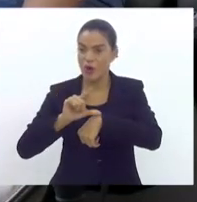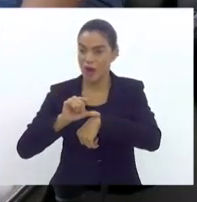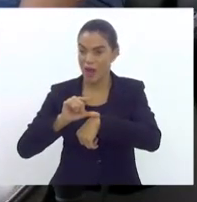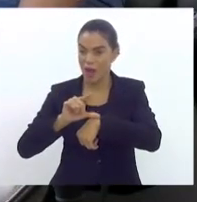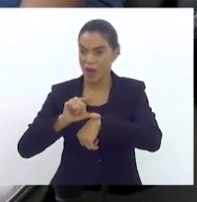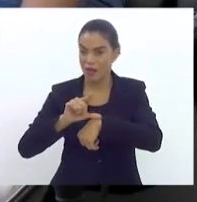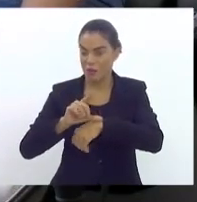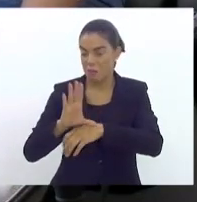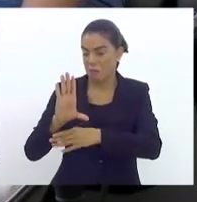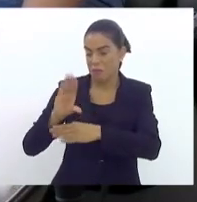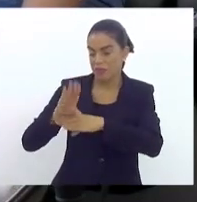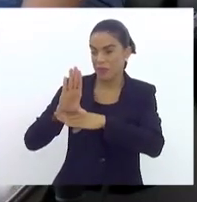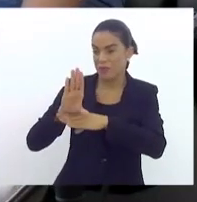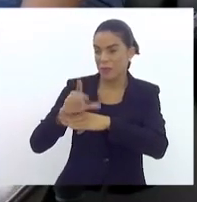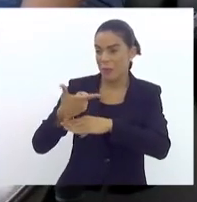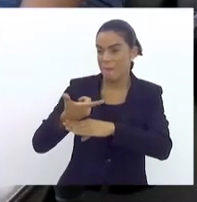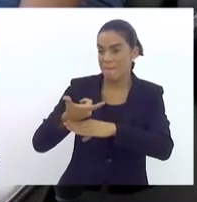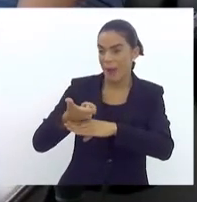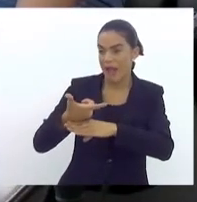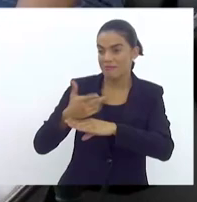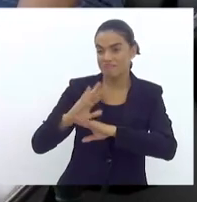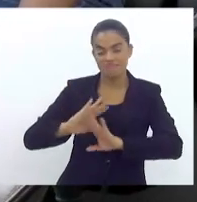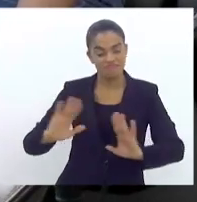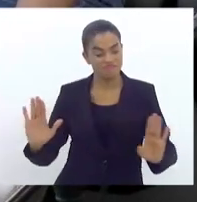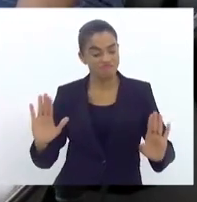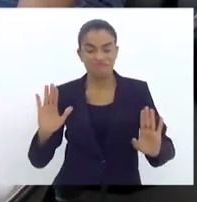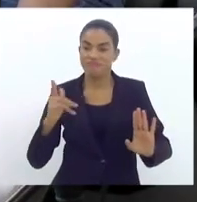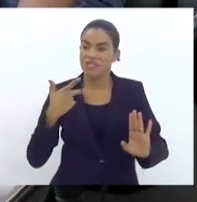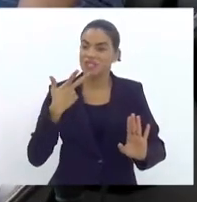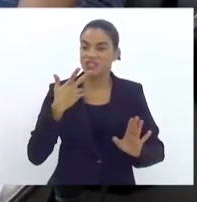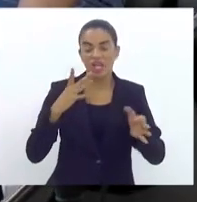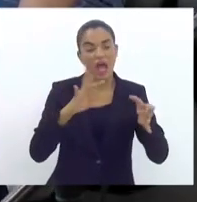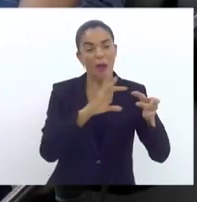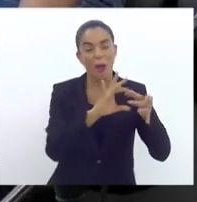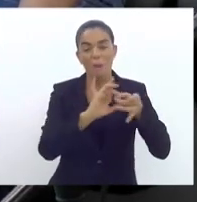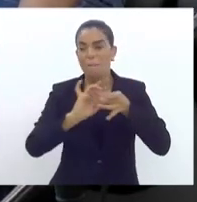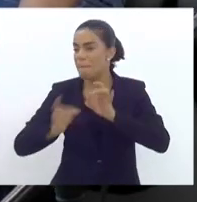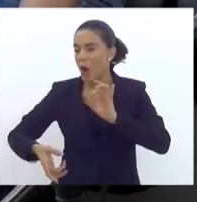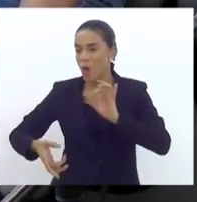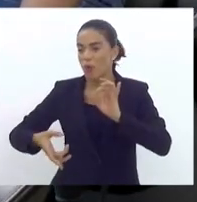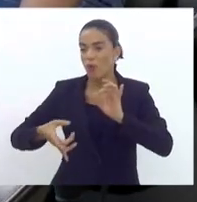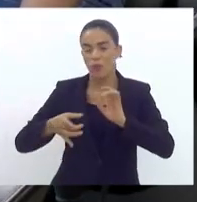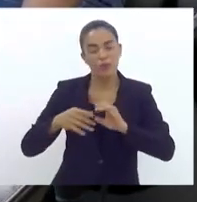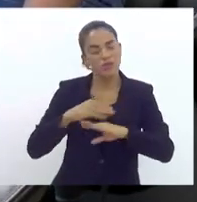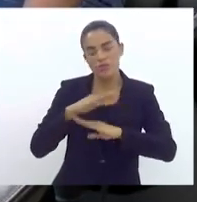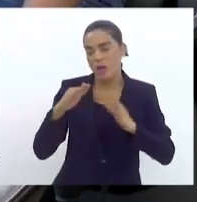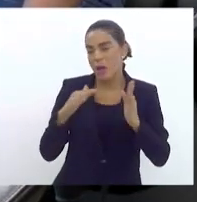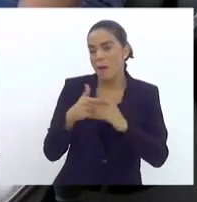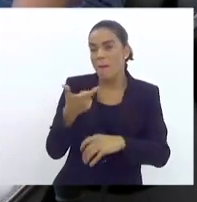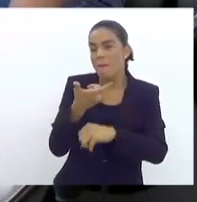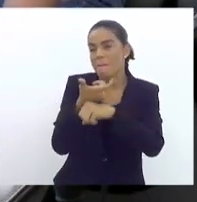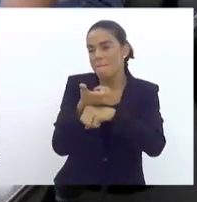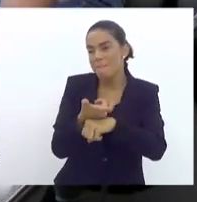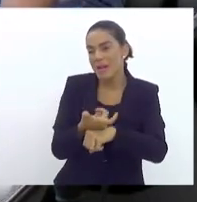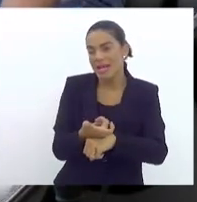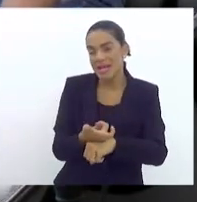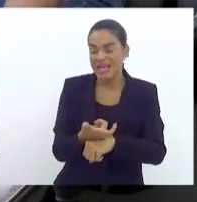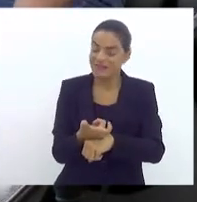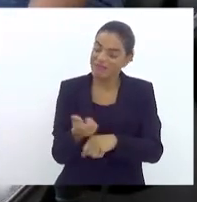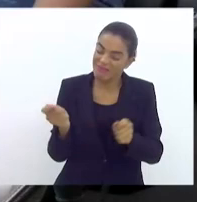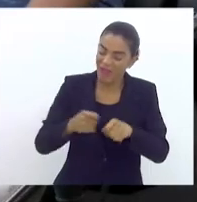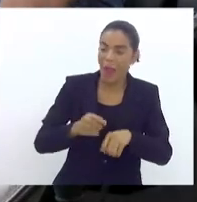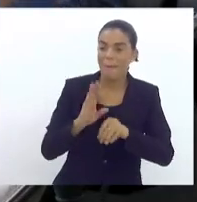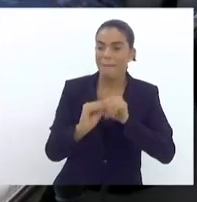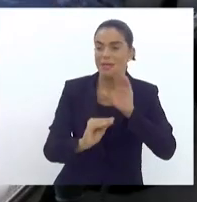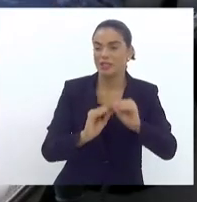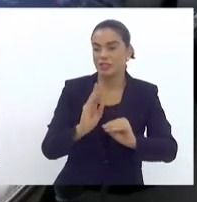e pronto quer dizer isso muda data horário eu já consigo descontextualizar tudo né quer dizer print é uma coisa bem manipulado né